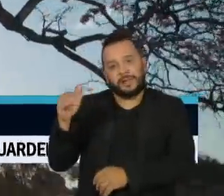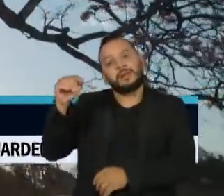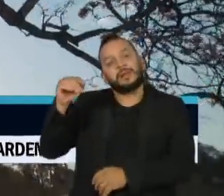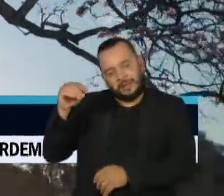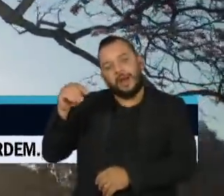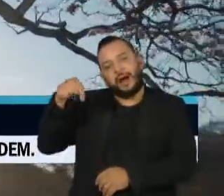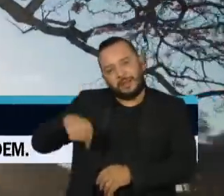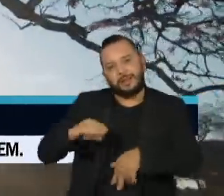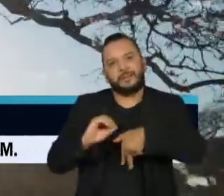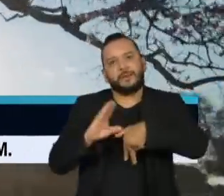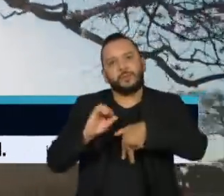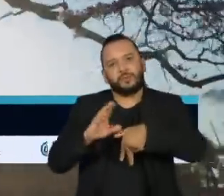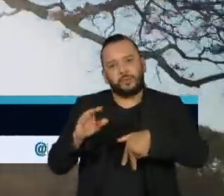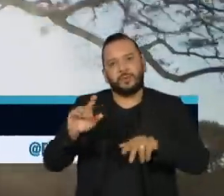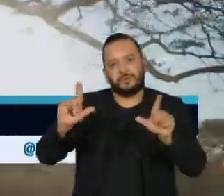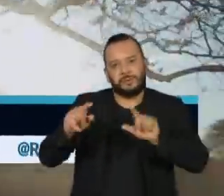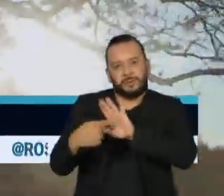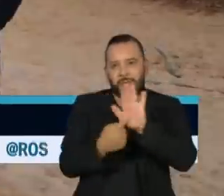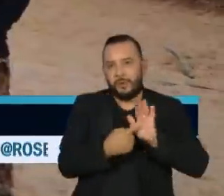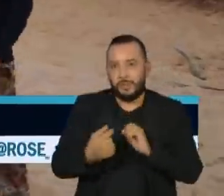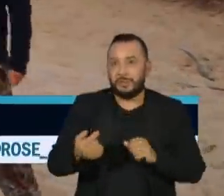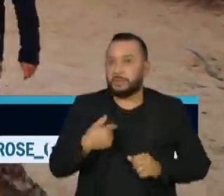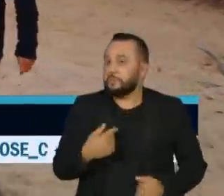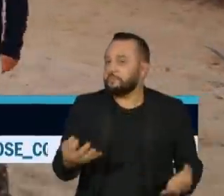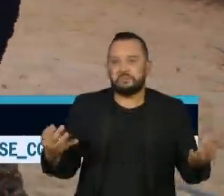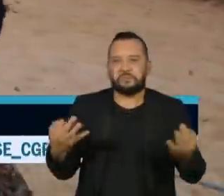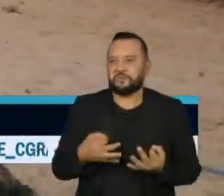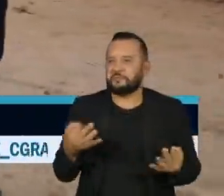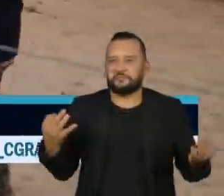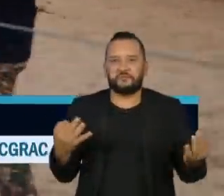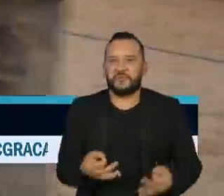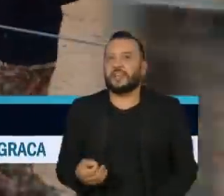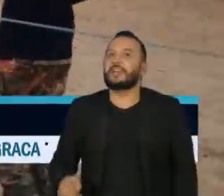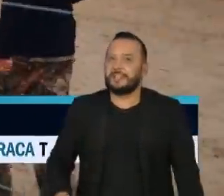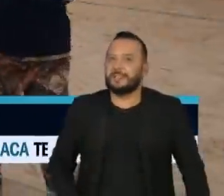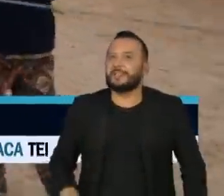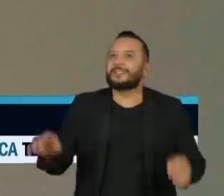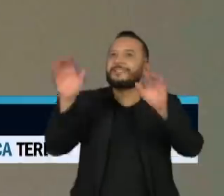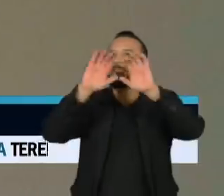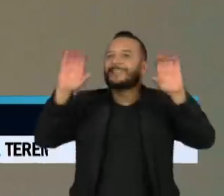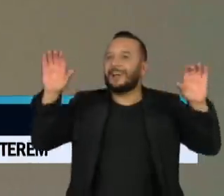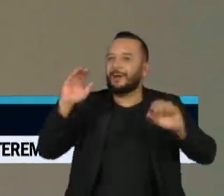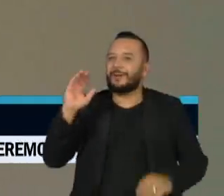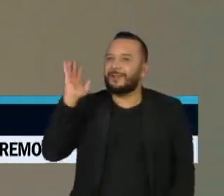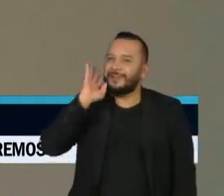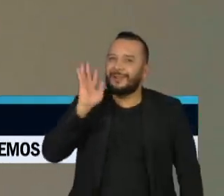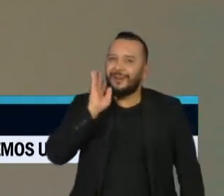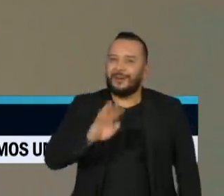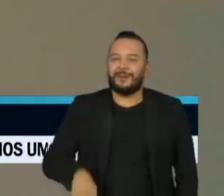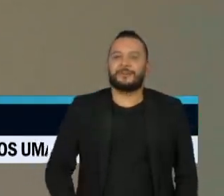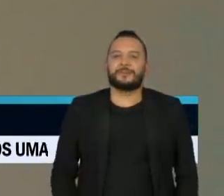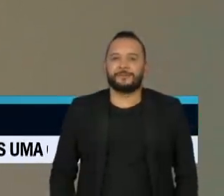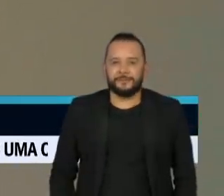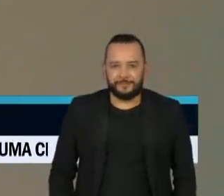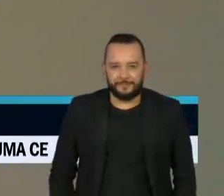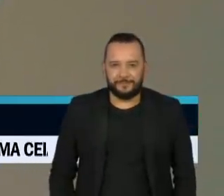aqui na TV Cultura. Ficou demais, cara. Esse céu tá muito legal.